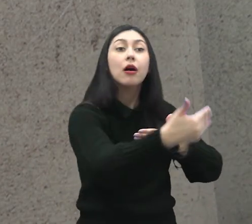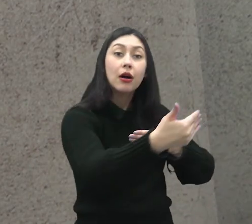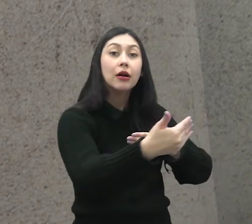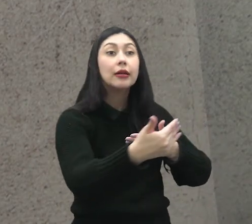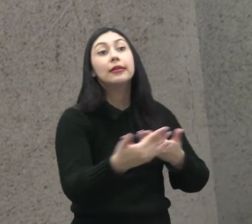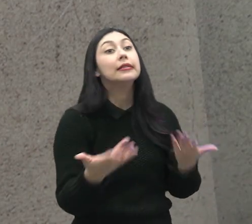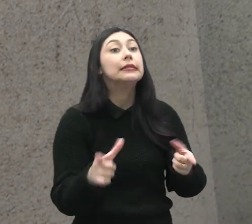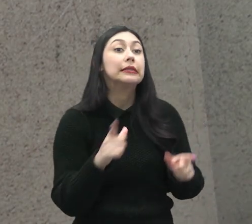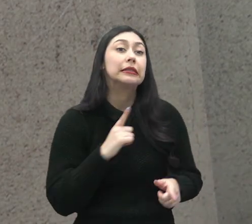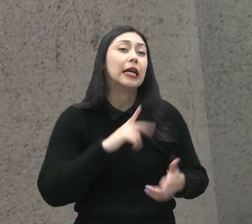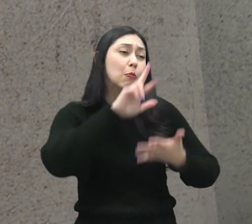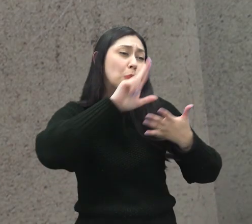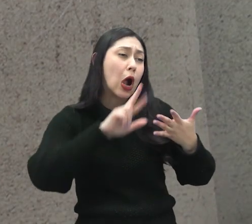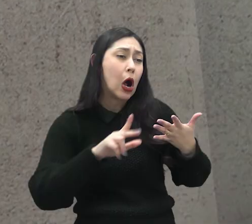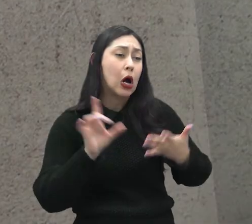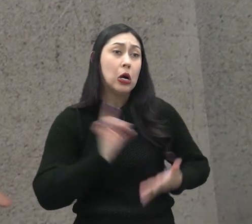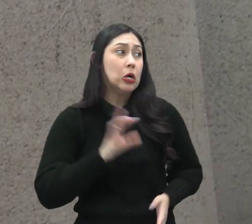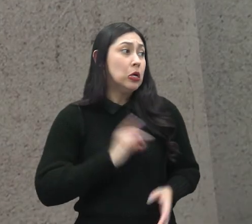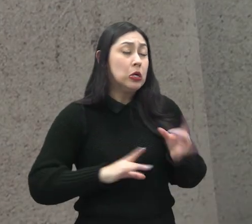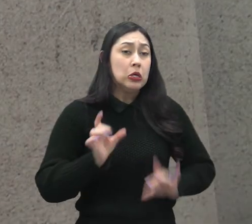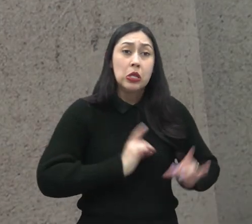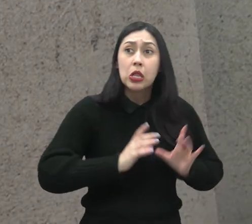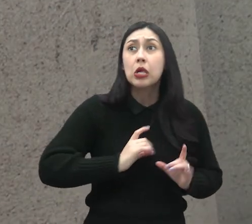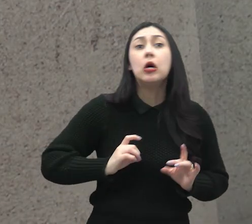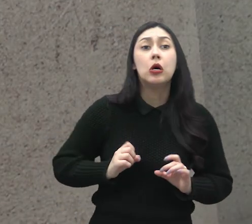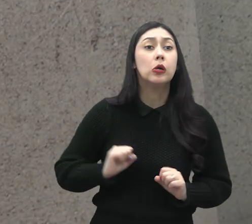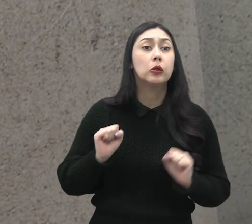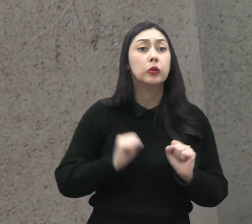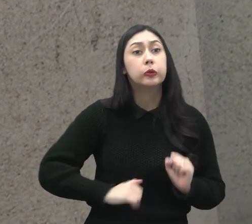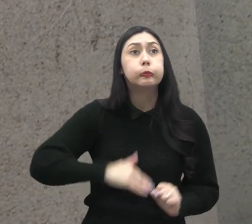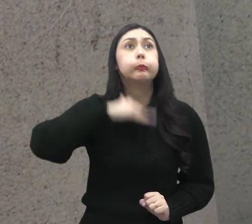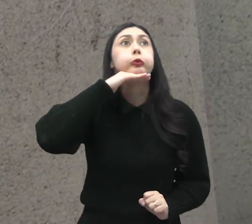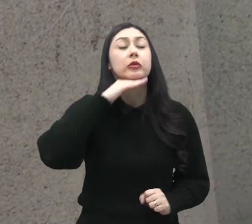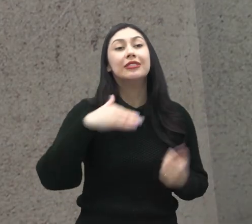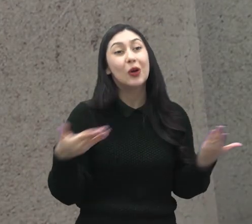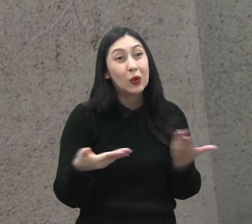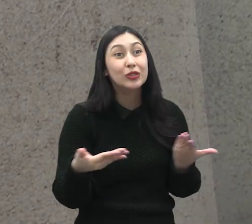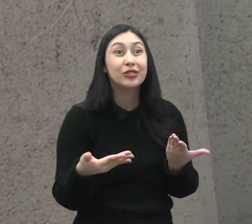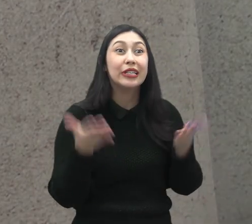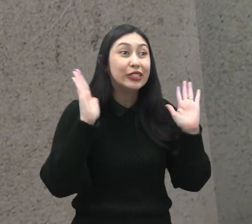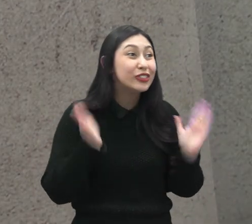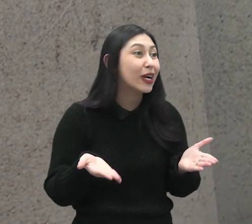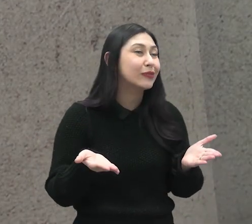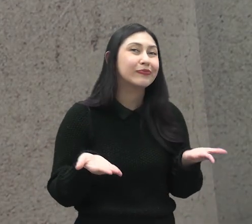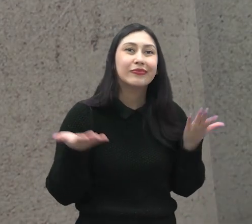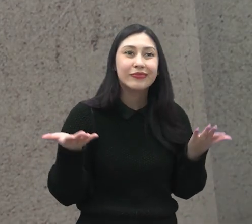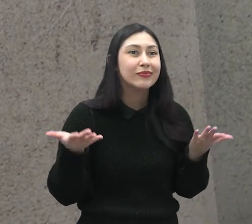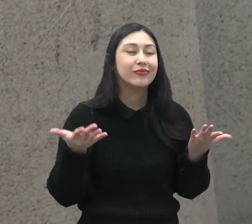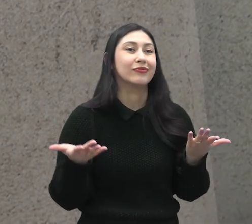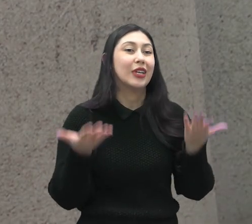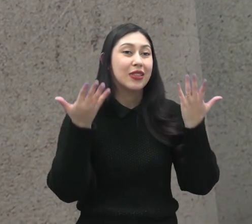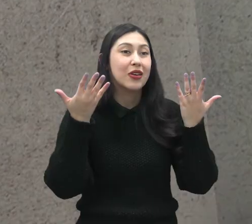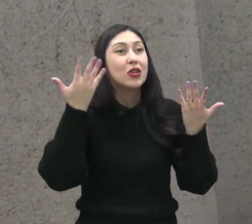de pânico, burnout, essas palavras estão ficando, infelizmente, cada vez mais fortes, mais presentes no nosso dia a dia, né? Então, a